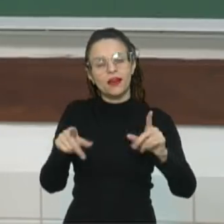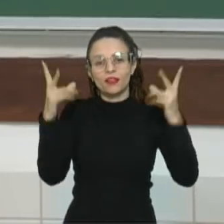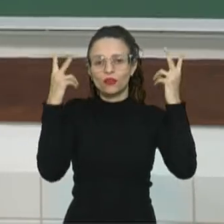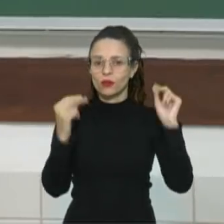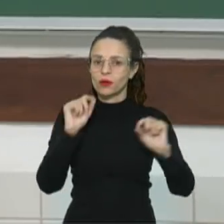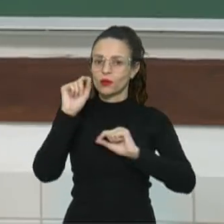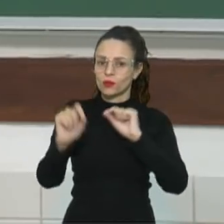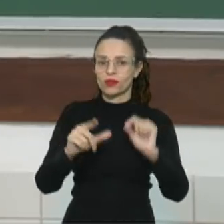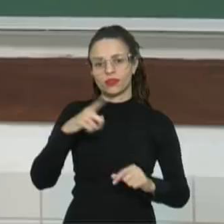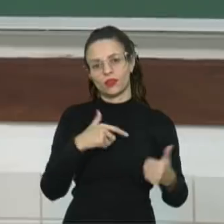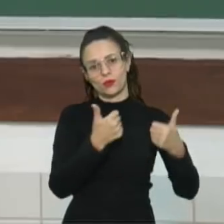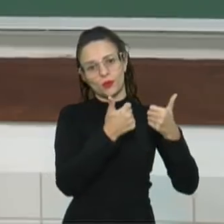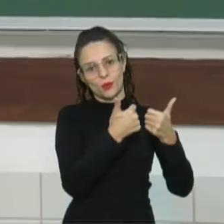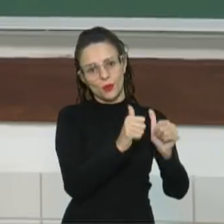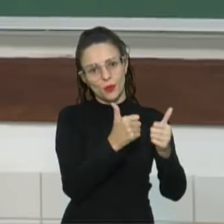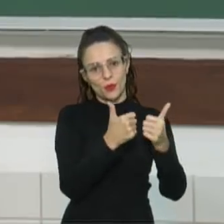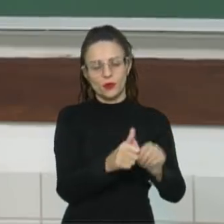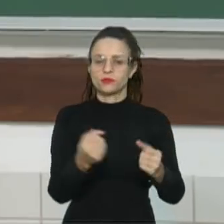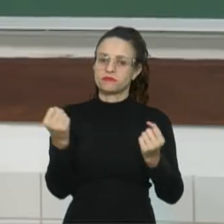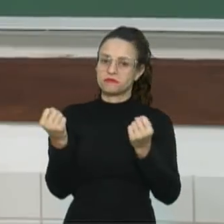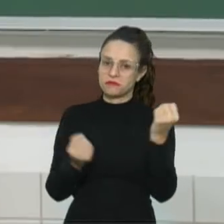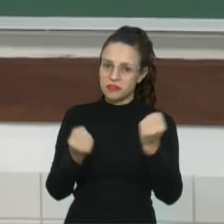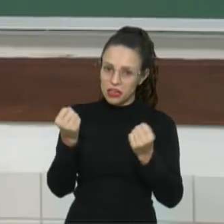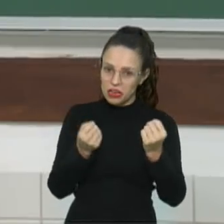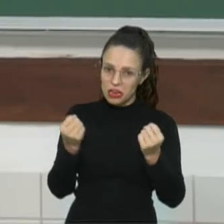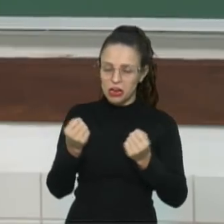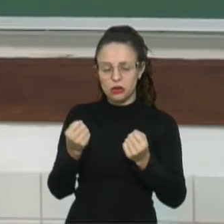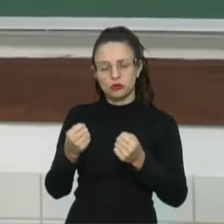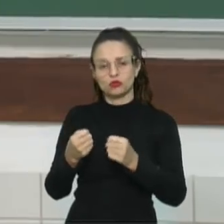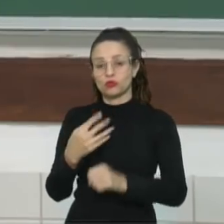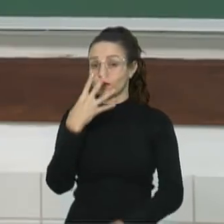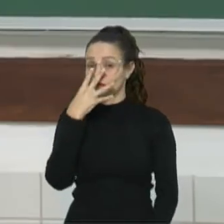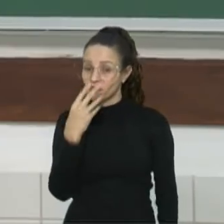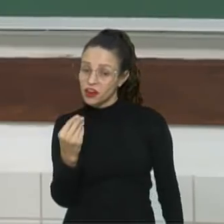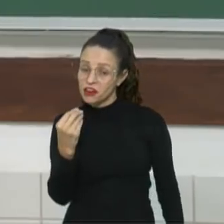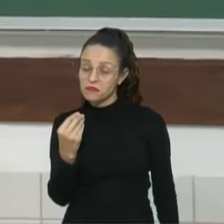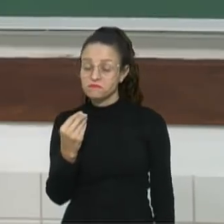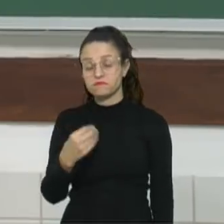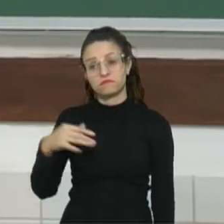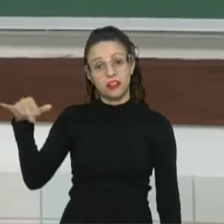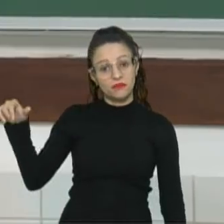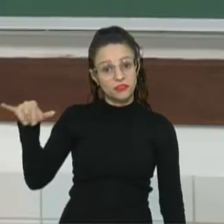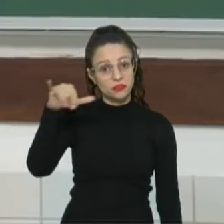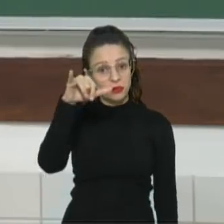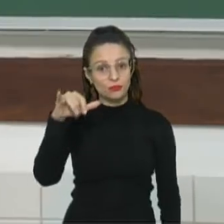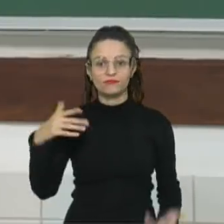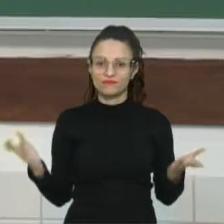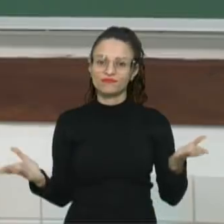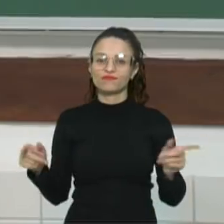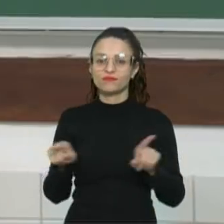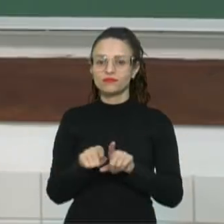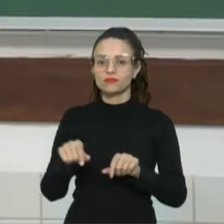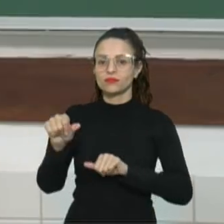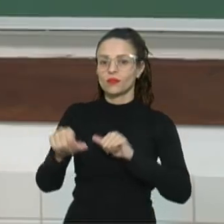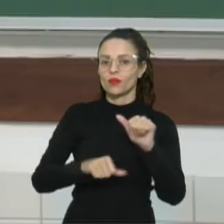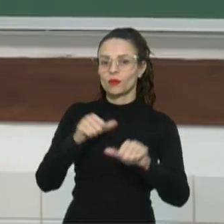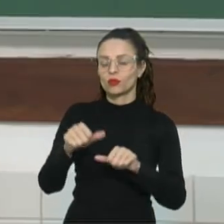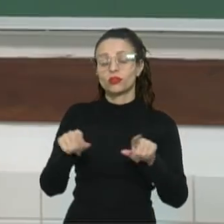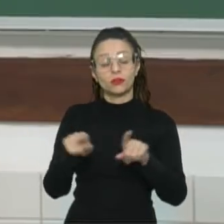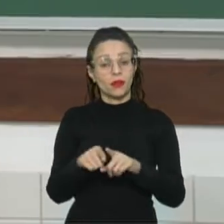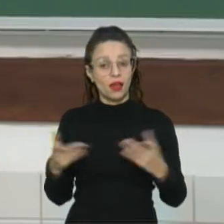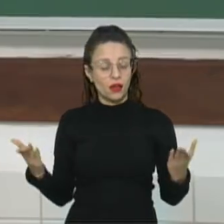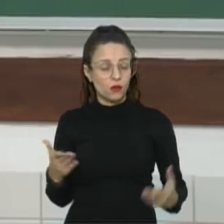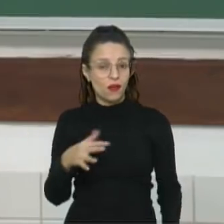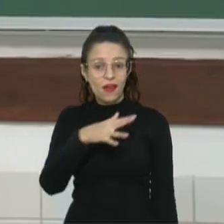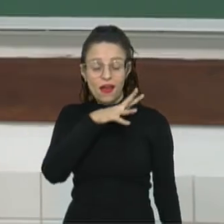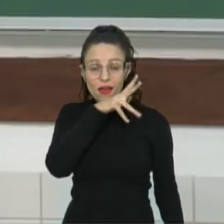geralmente tem o ônibus, tem carros, tem vans, né, avião. E mudou também a utilização dos animais,